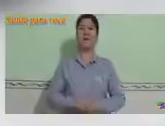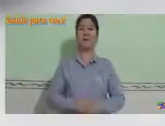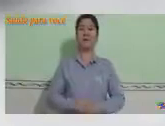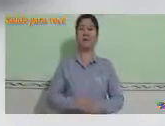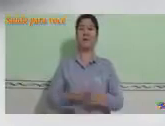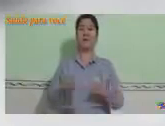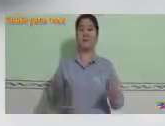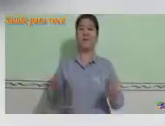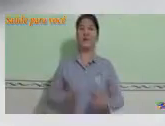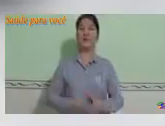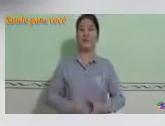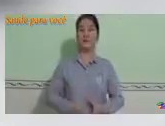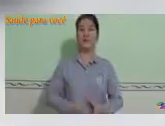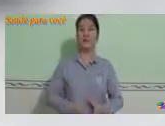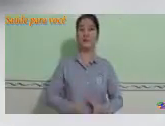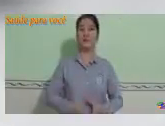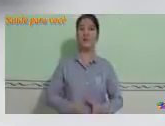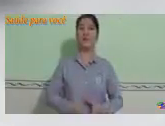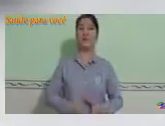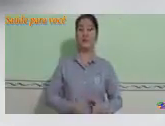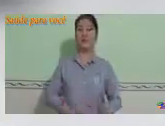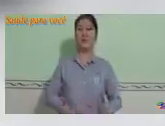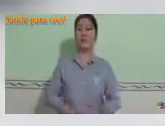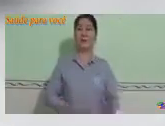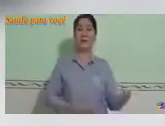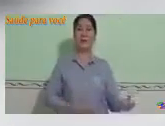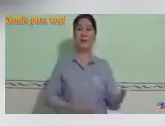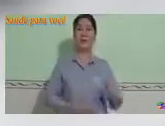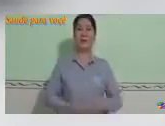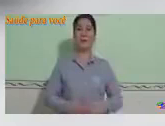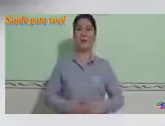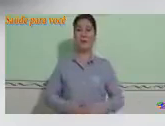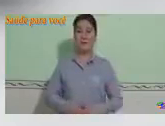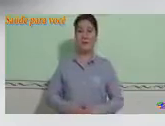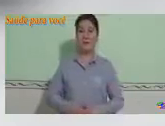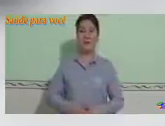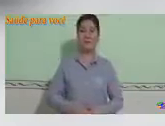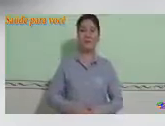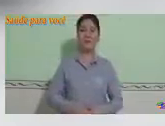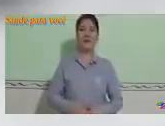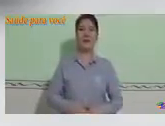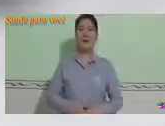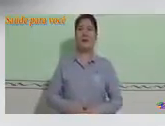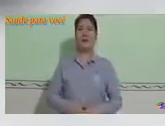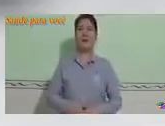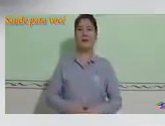Conheça algumas formas de acabar com o cheiro azul. Um ponto desodorante de tomilho, vírgula,